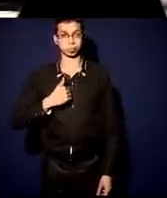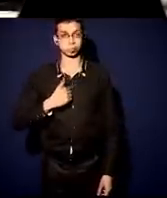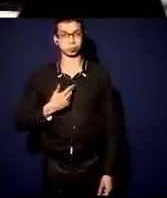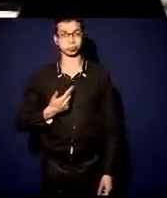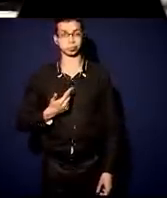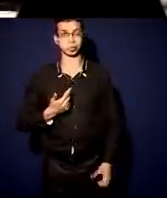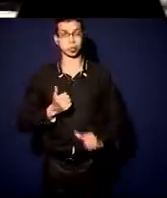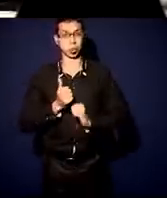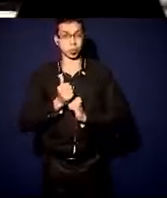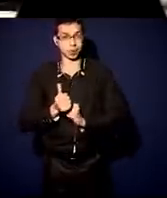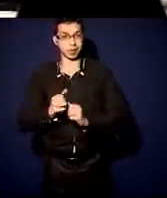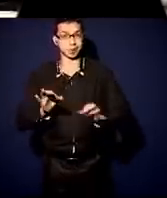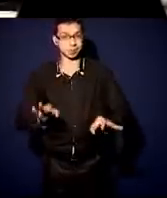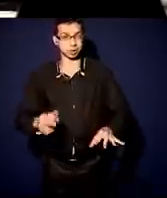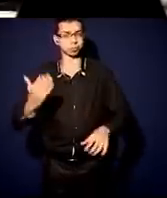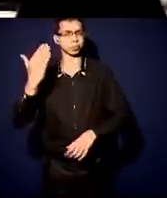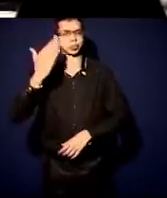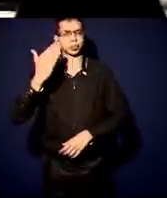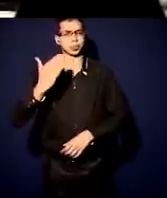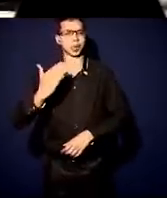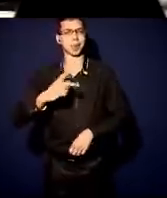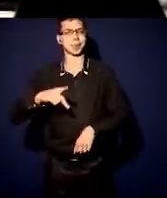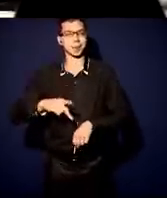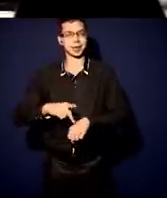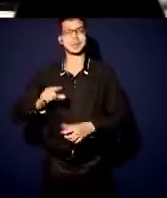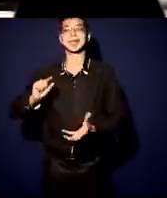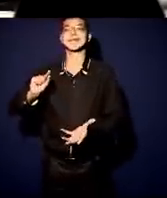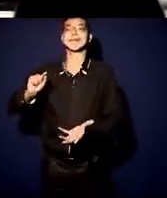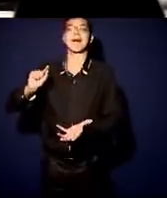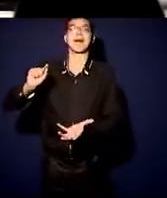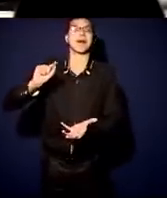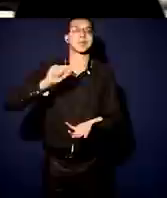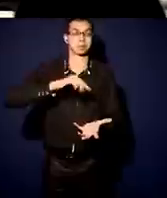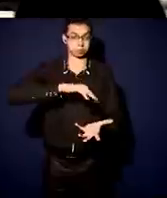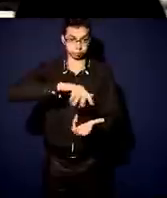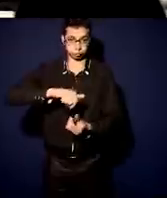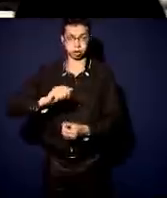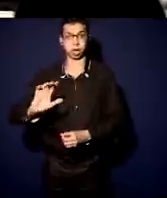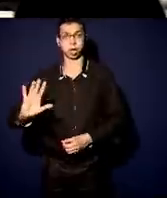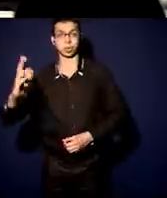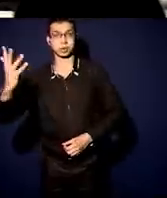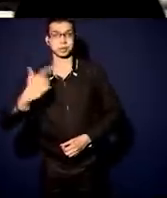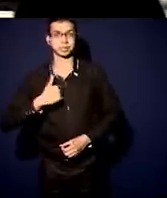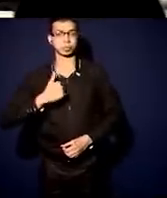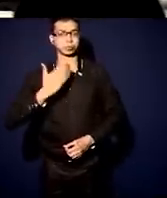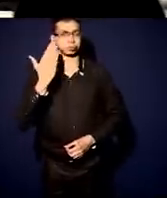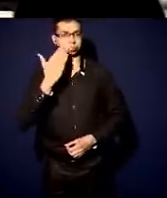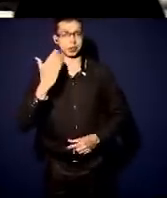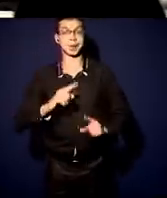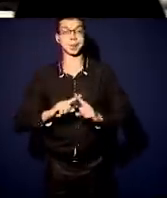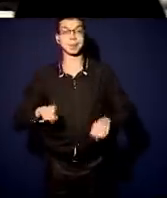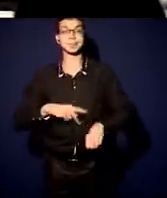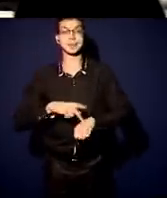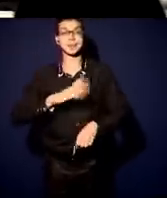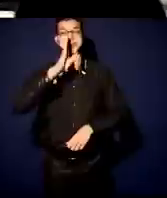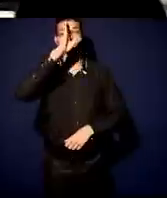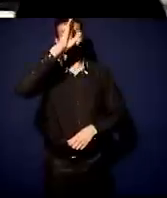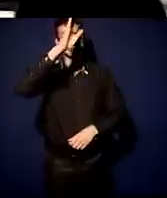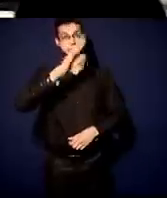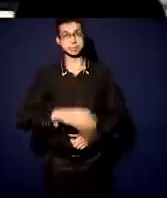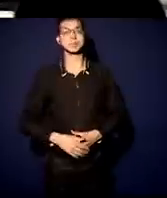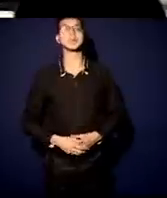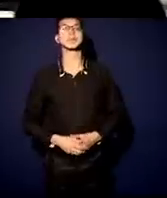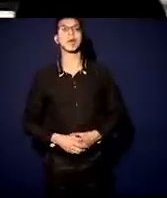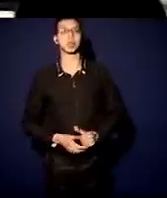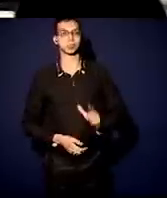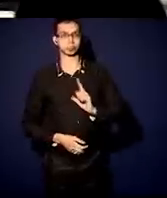em cada um dos países onde porventura possa estar acontecendo mas é pelo menos nos países principais onde ela